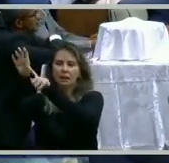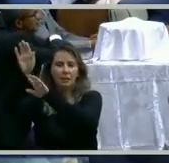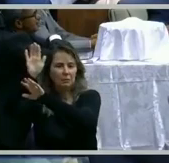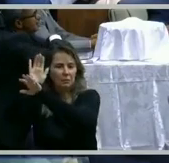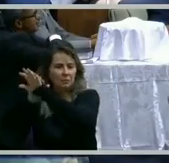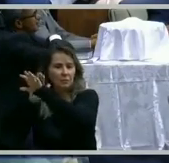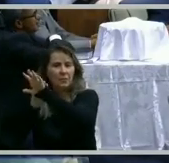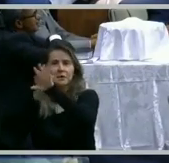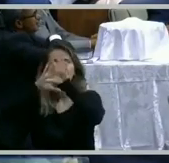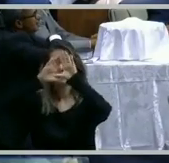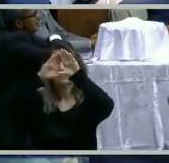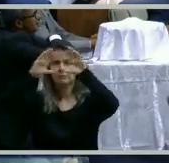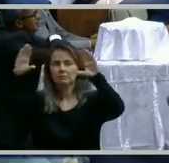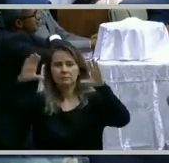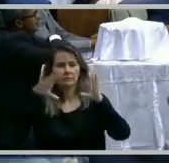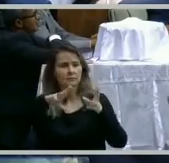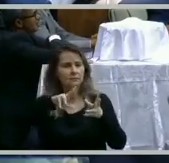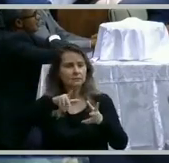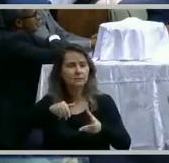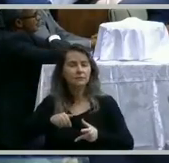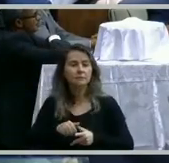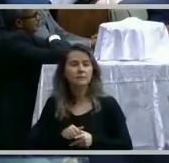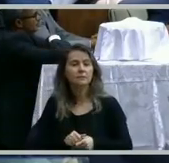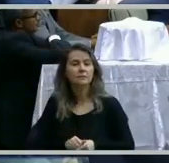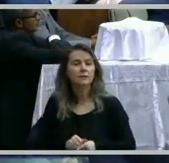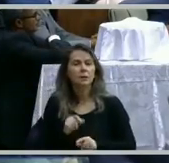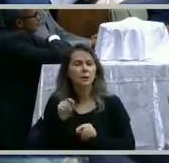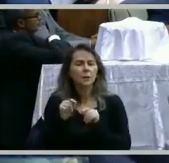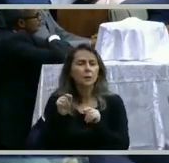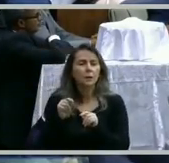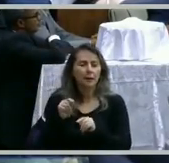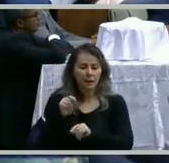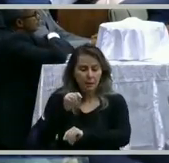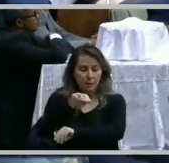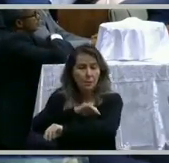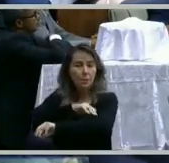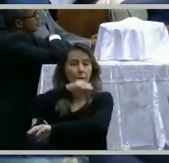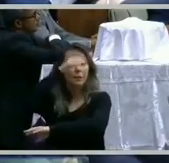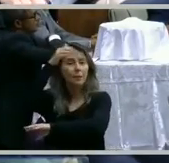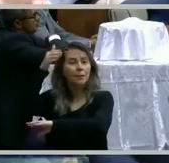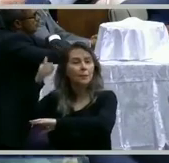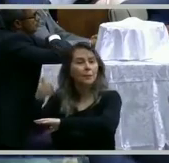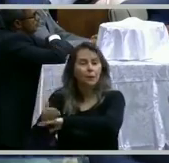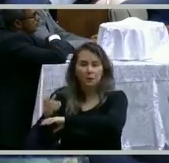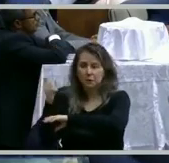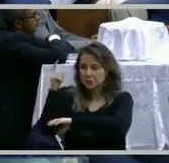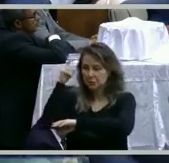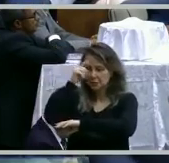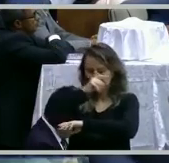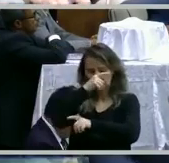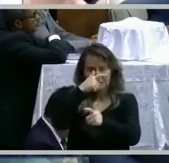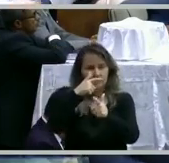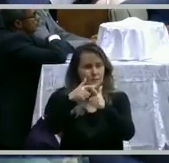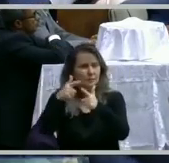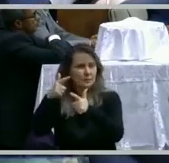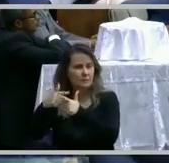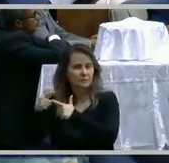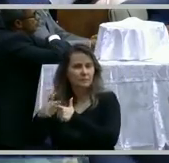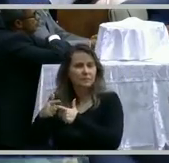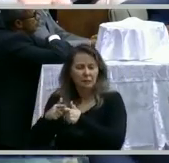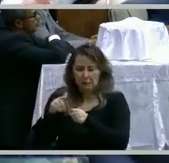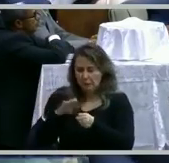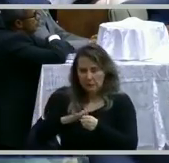fez o céu e a terra. E o que são os montes, os problemas, as dificuldades, as humilhações,